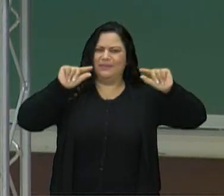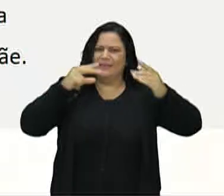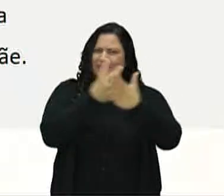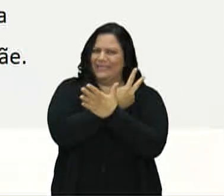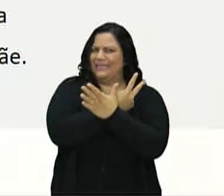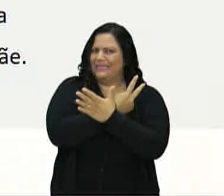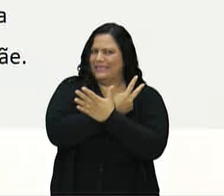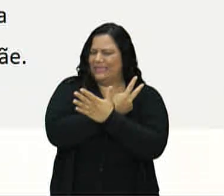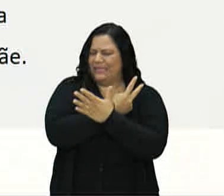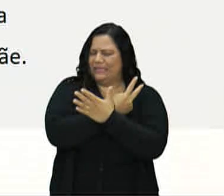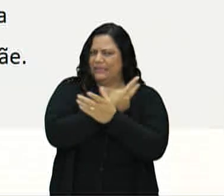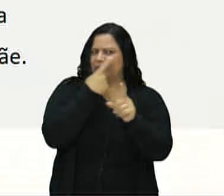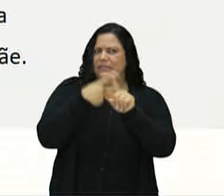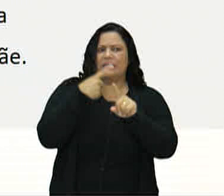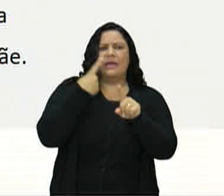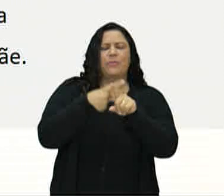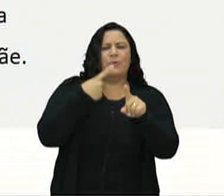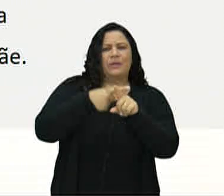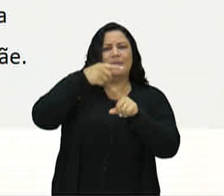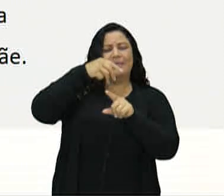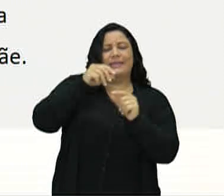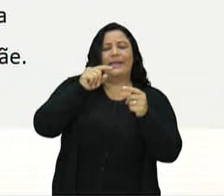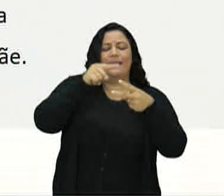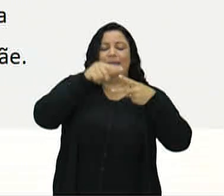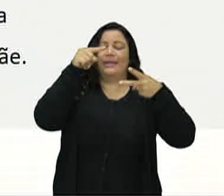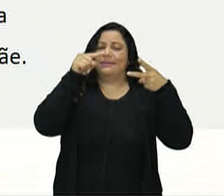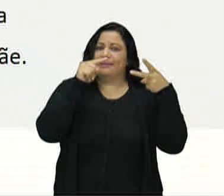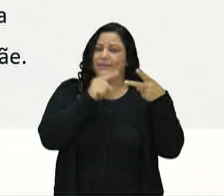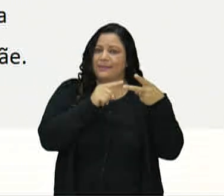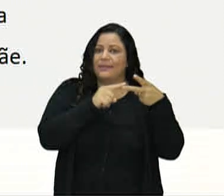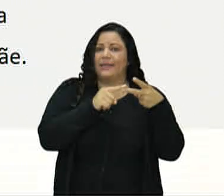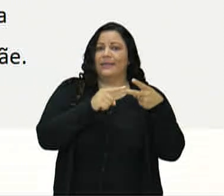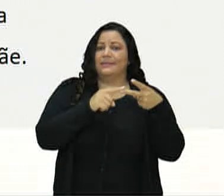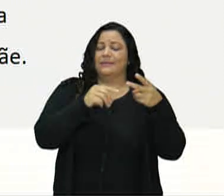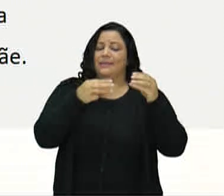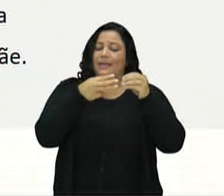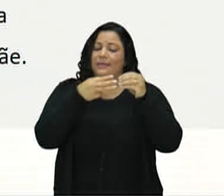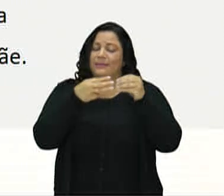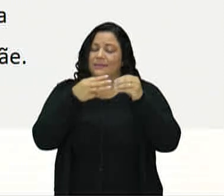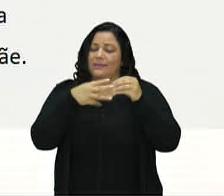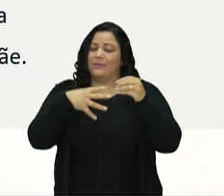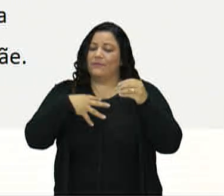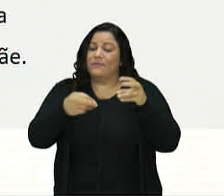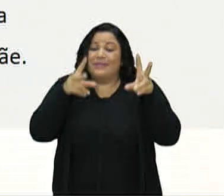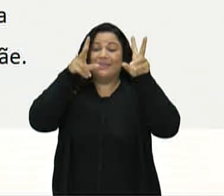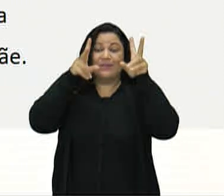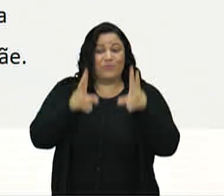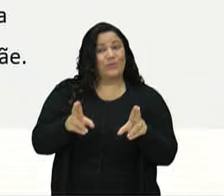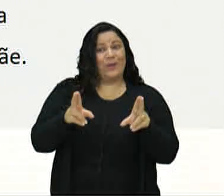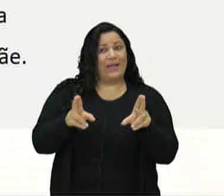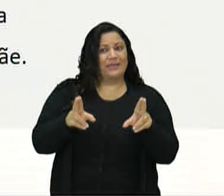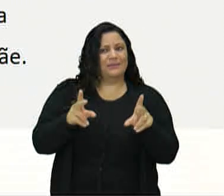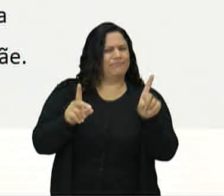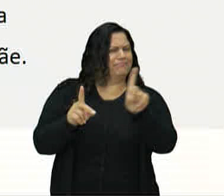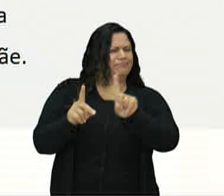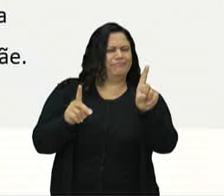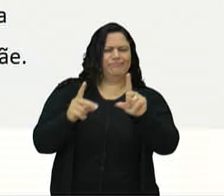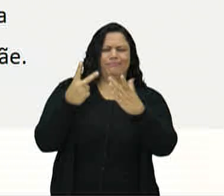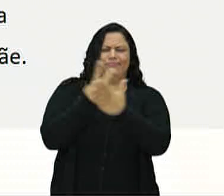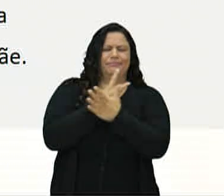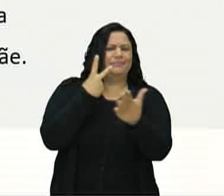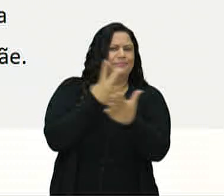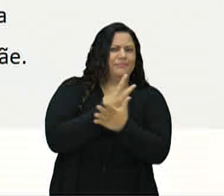quê? Porque tanto na mitose quanto na meiose, as células filhas são geneticamente iguais? Errado. Na meiose tem